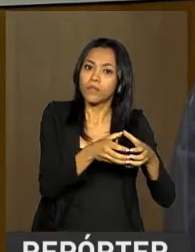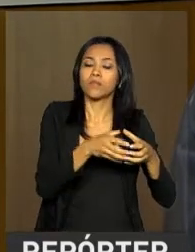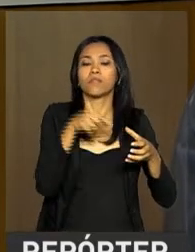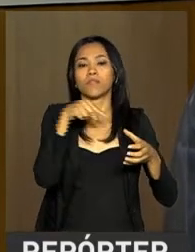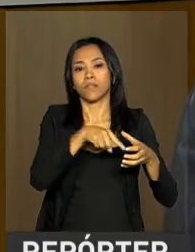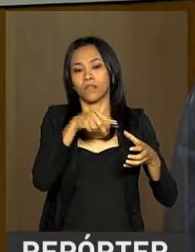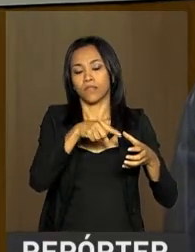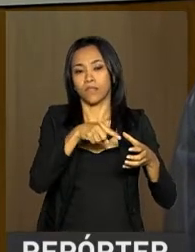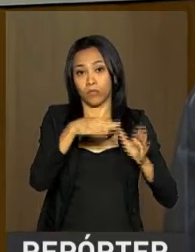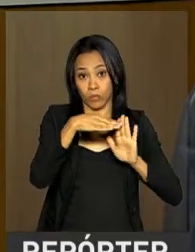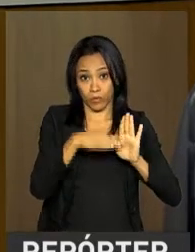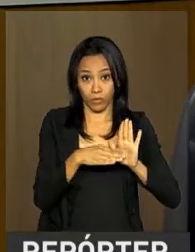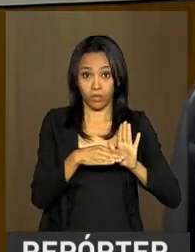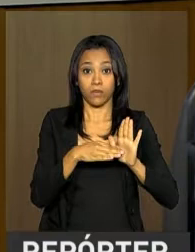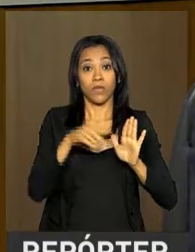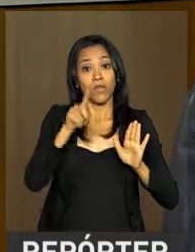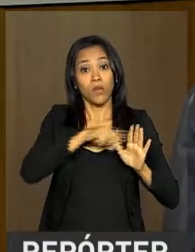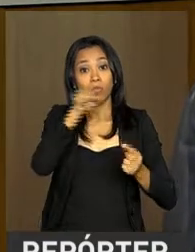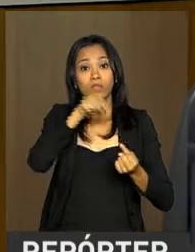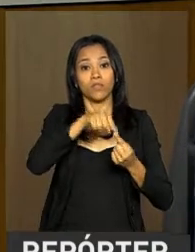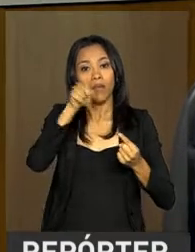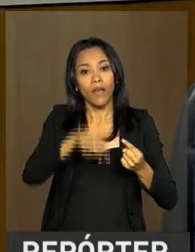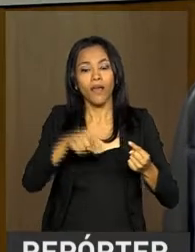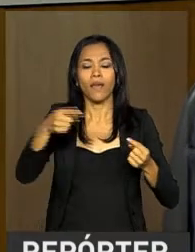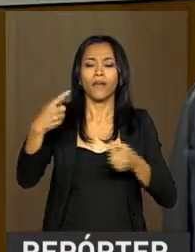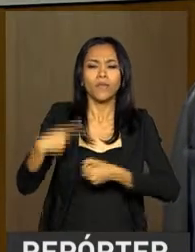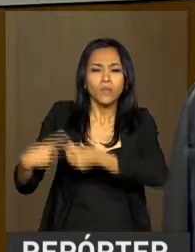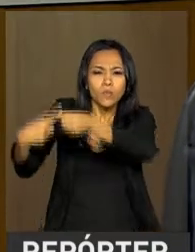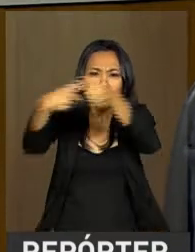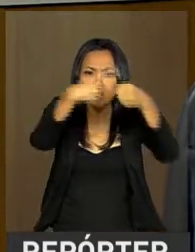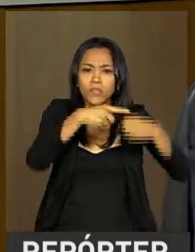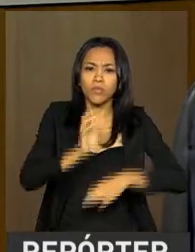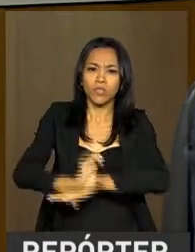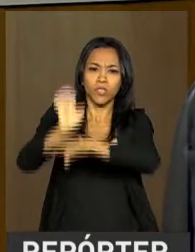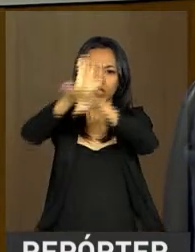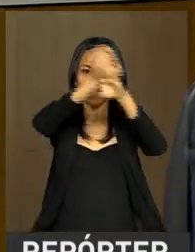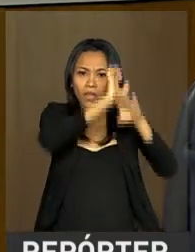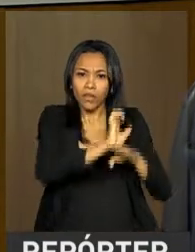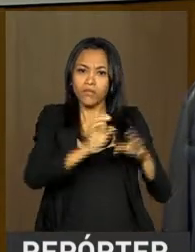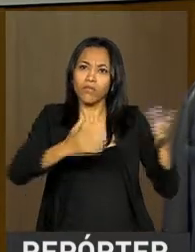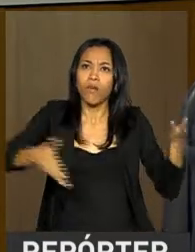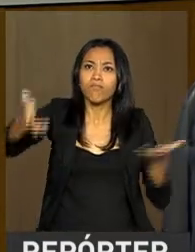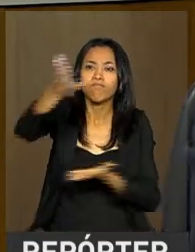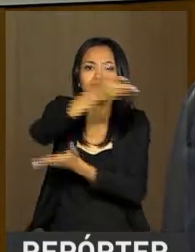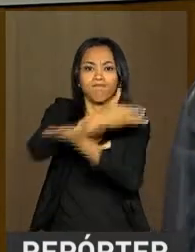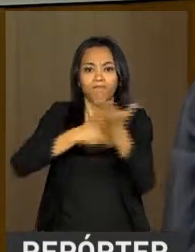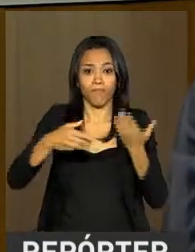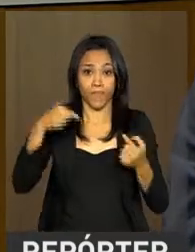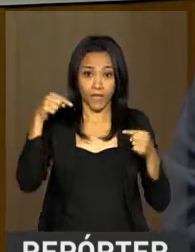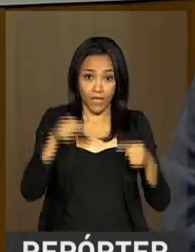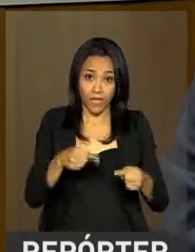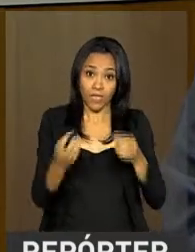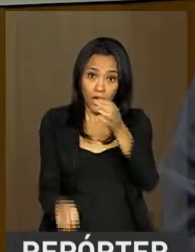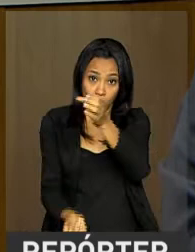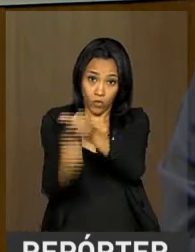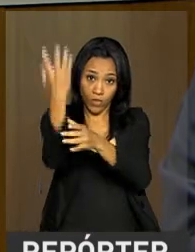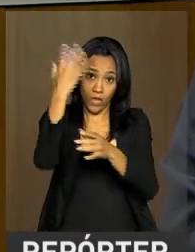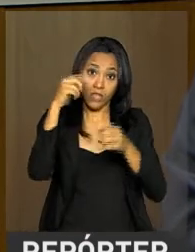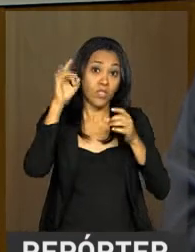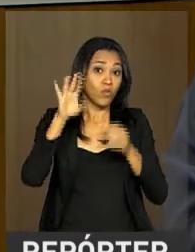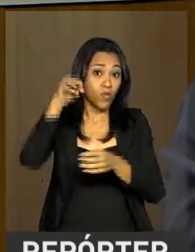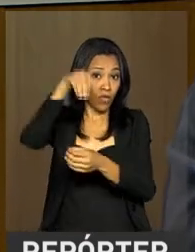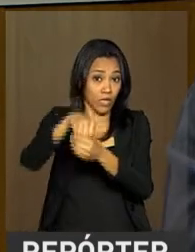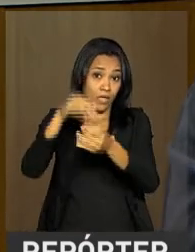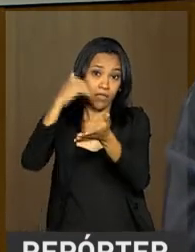las é dos municípios nos estados para que essas ações que acontecem não só na secretaria nacional de juventude